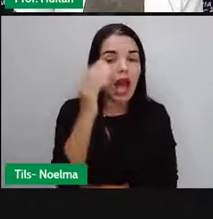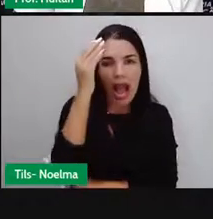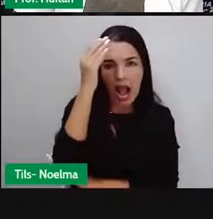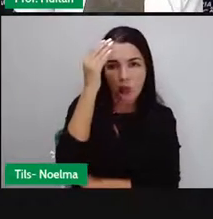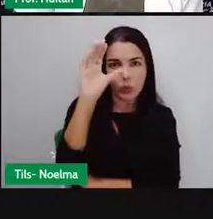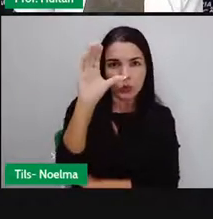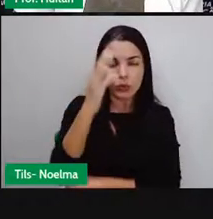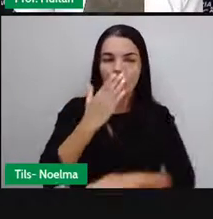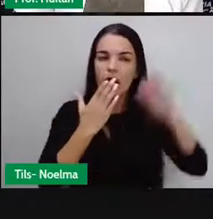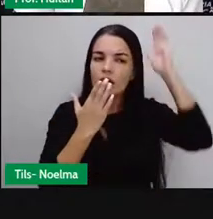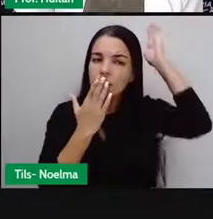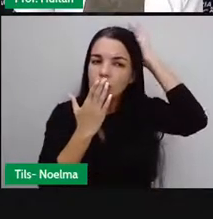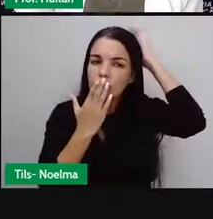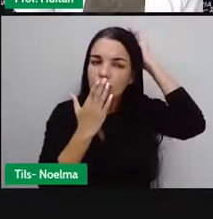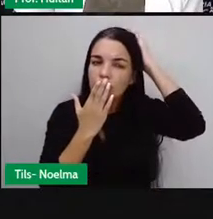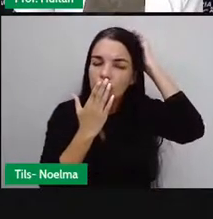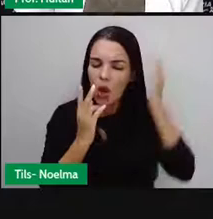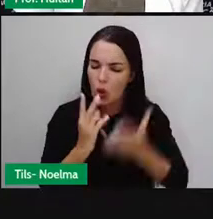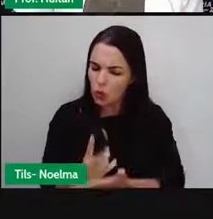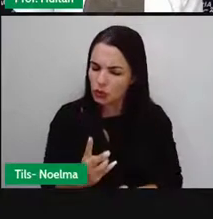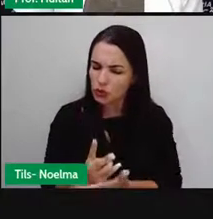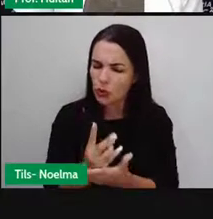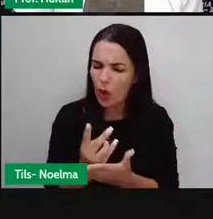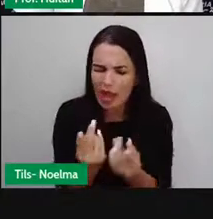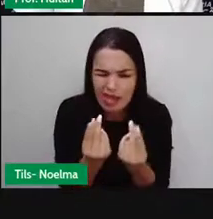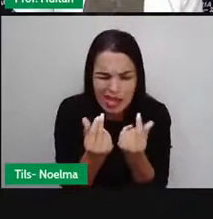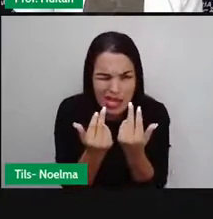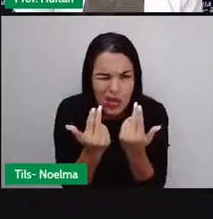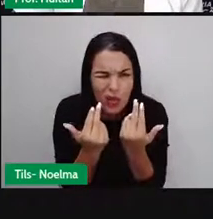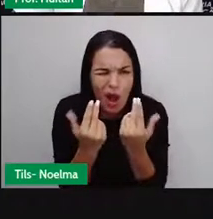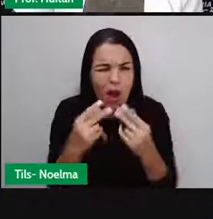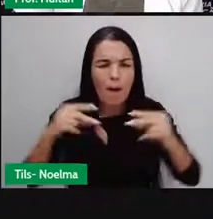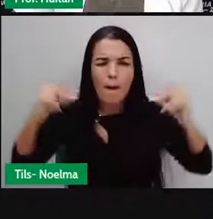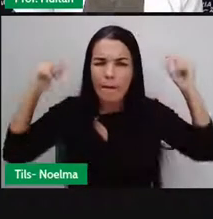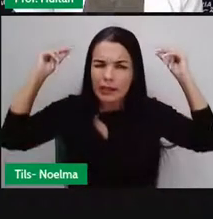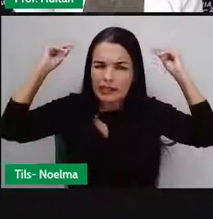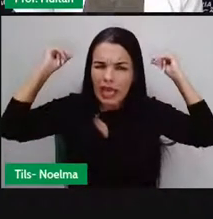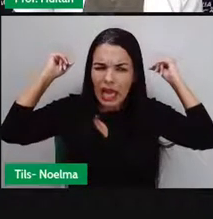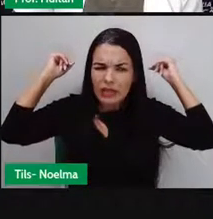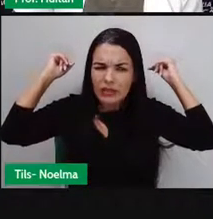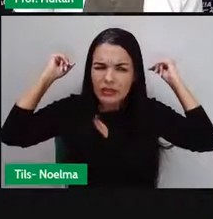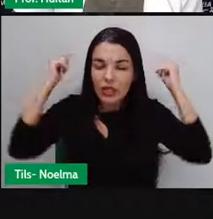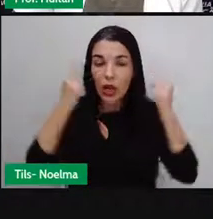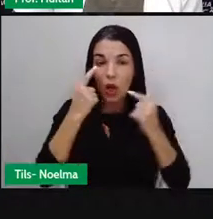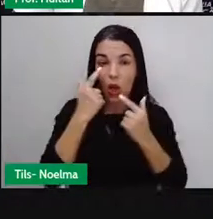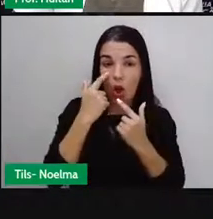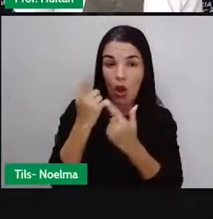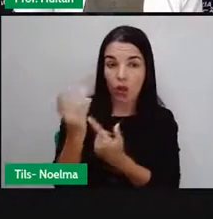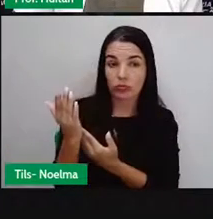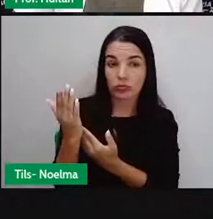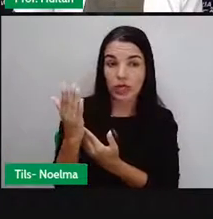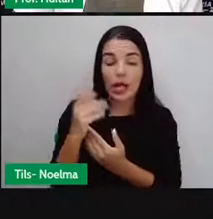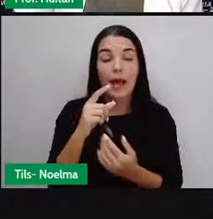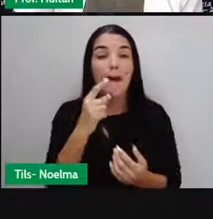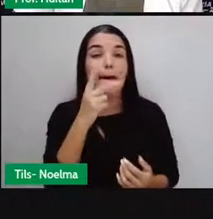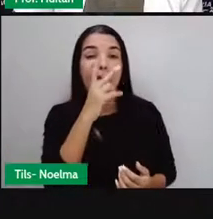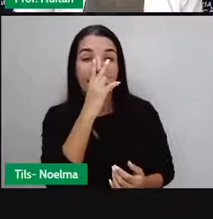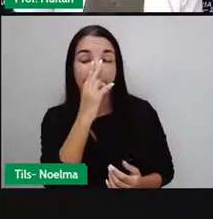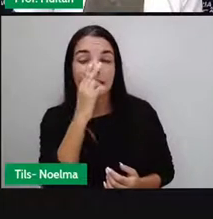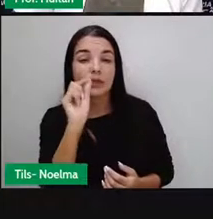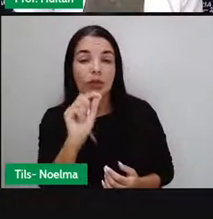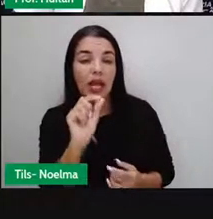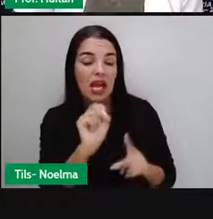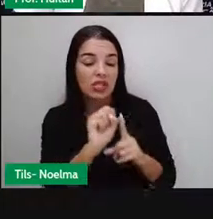indígena permanece do jeito que sempre foi? Porque na imagem das pessoas civilizadas, os índios